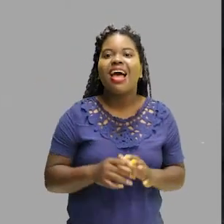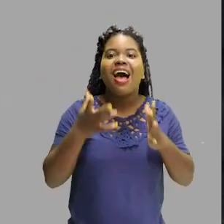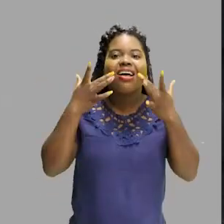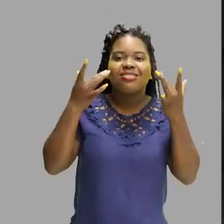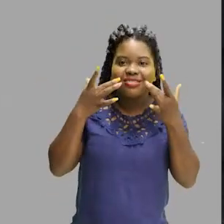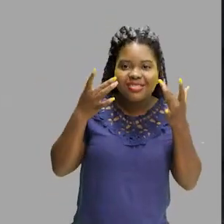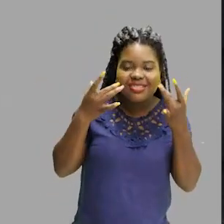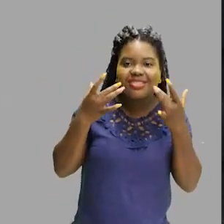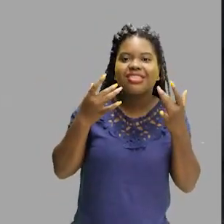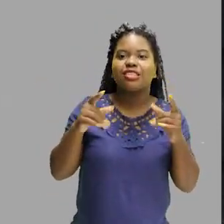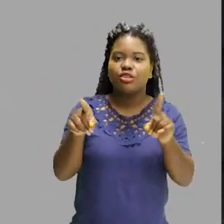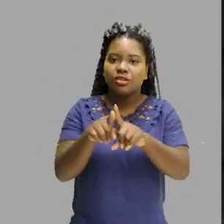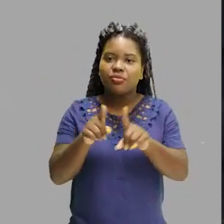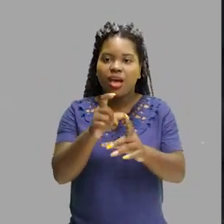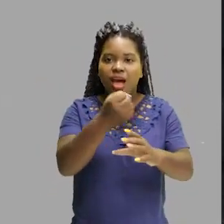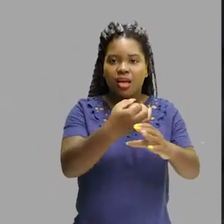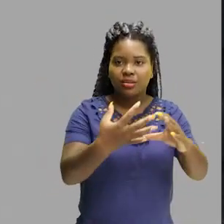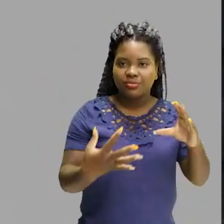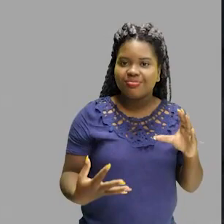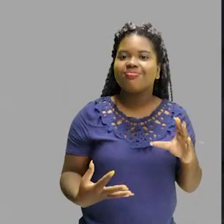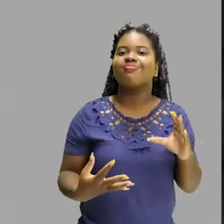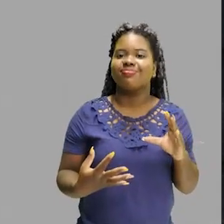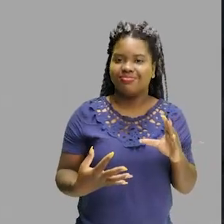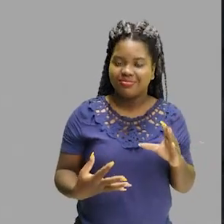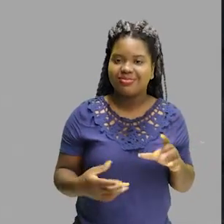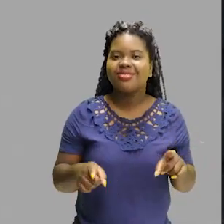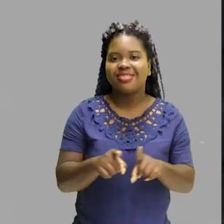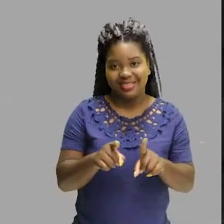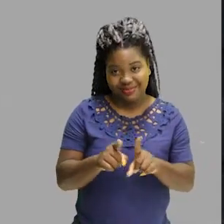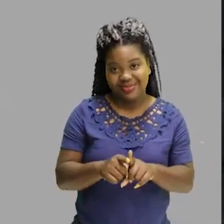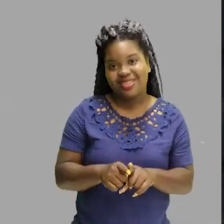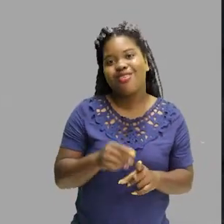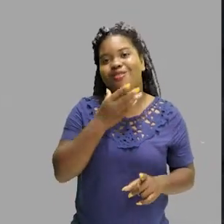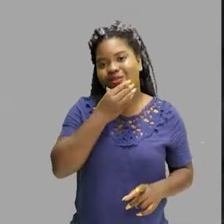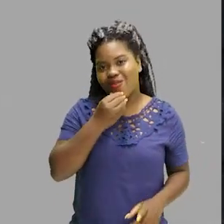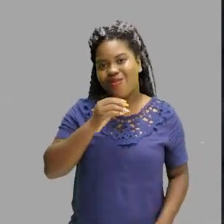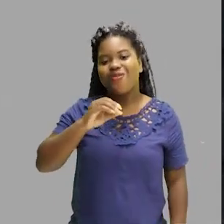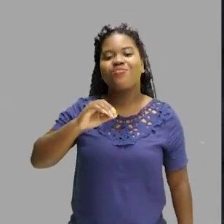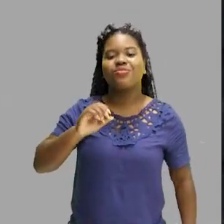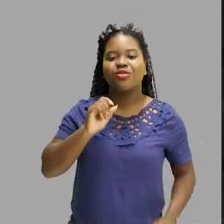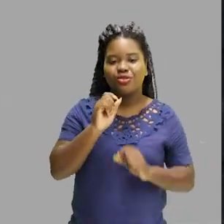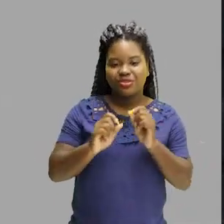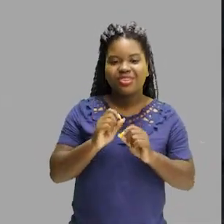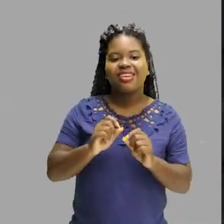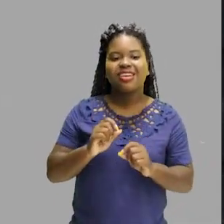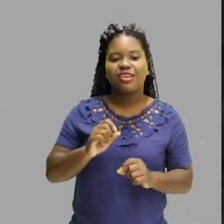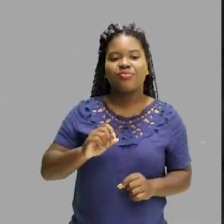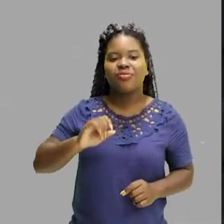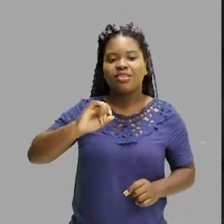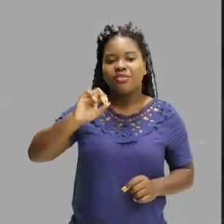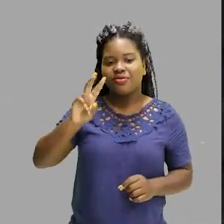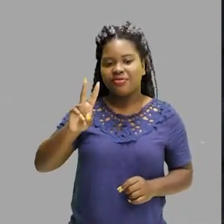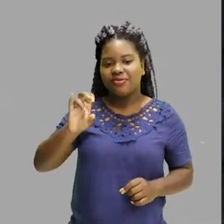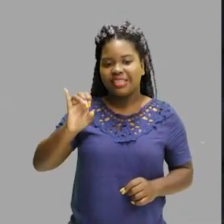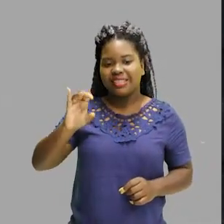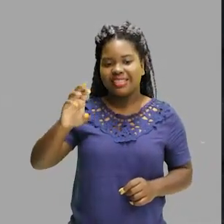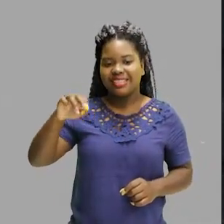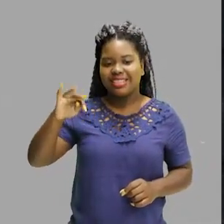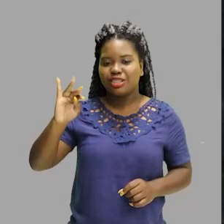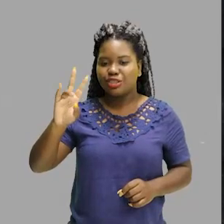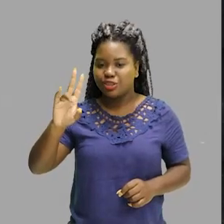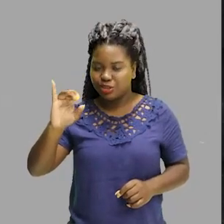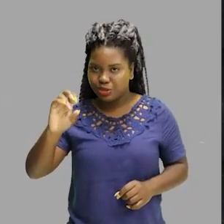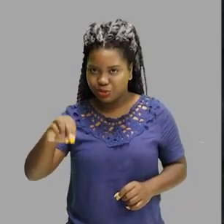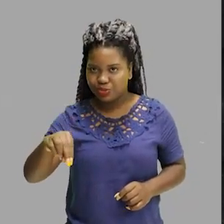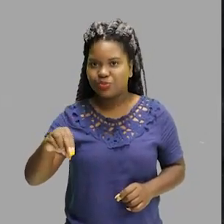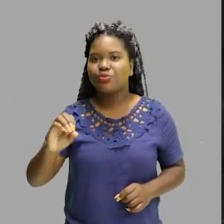características e, claro, nós vamos falar de Gil Vicente. Tá? O grande nome do teatro medieval, tá? Fica comigo, seu programa Fica em